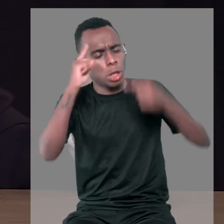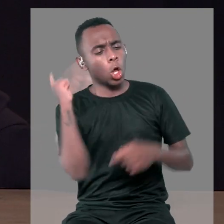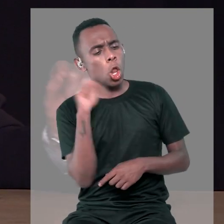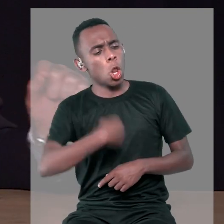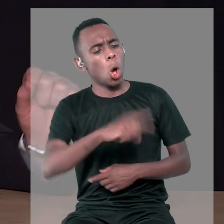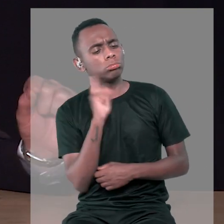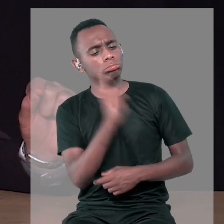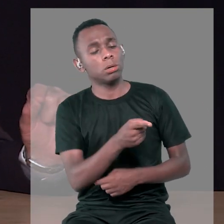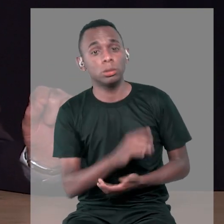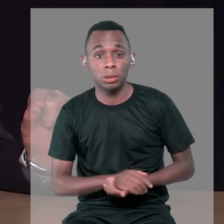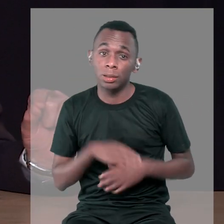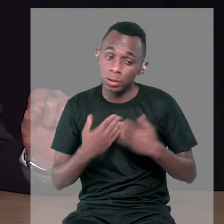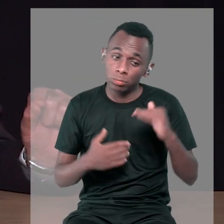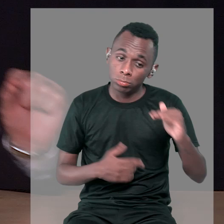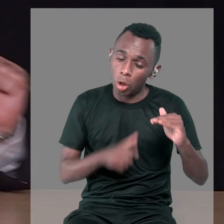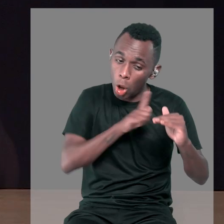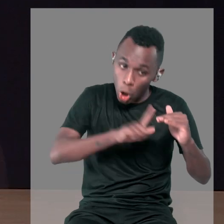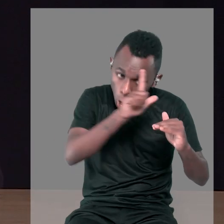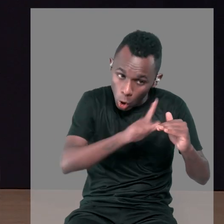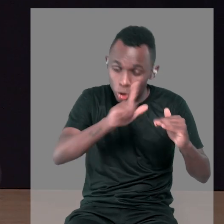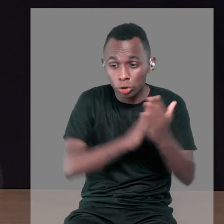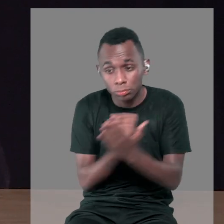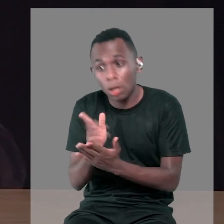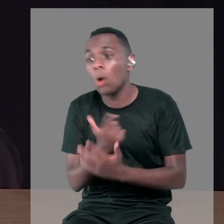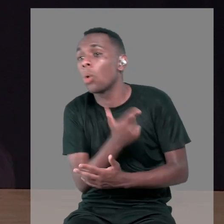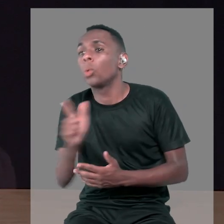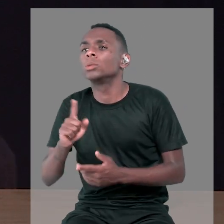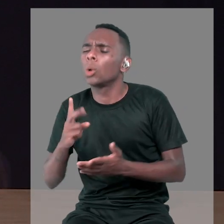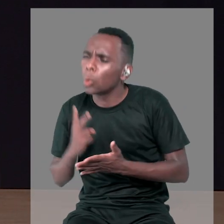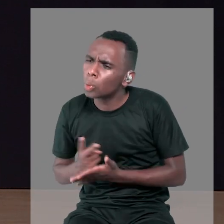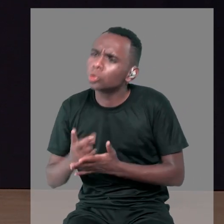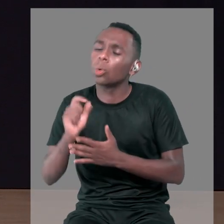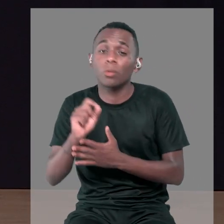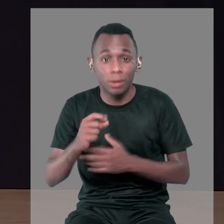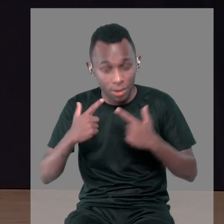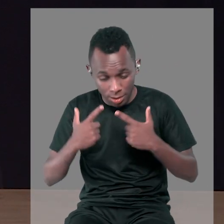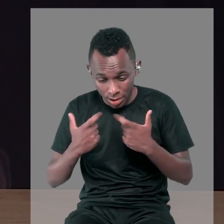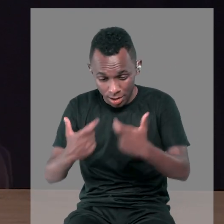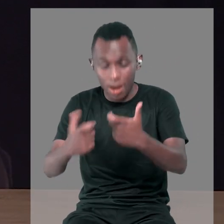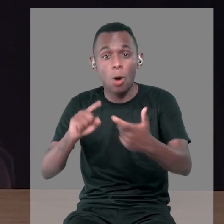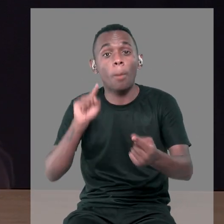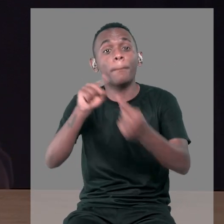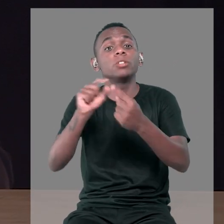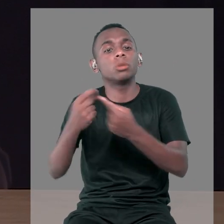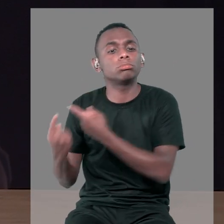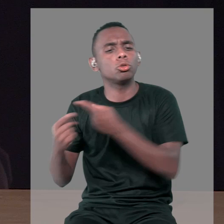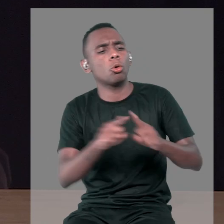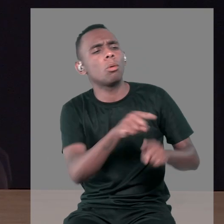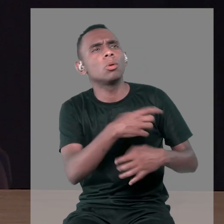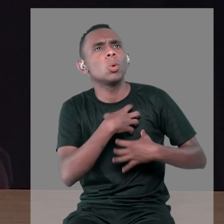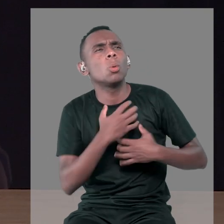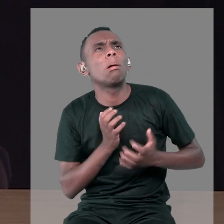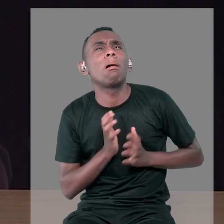saímos do nível meramente lógico, mas ainda continuamos com uma formulação ampla. A guerra tem por objetivo constranger o